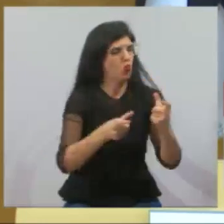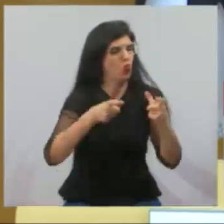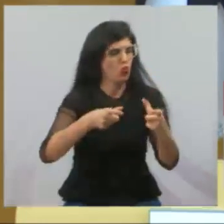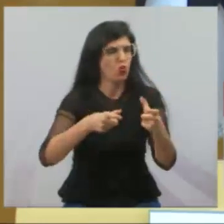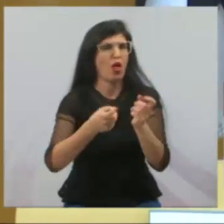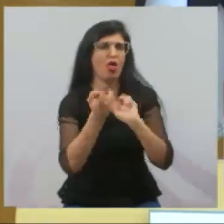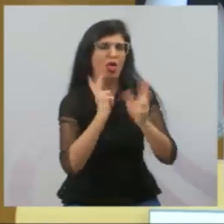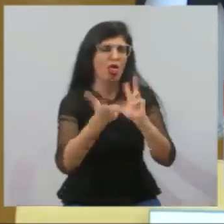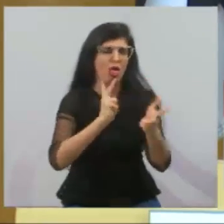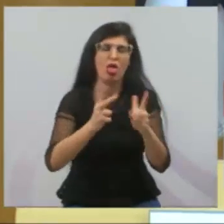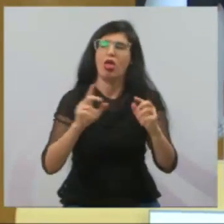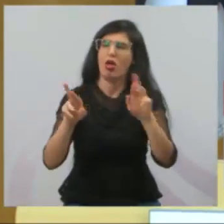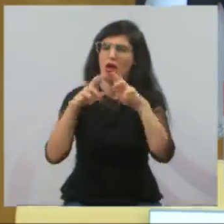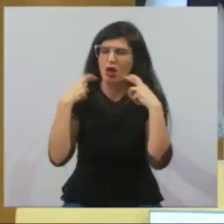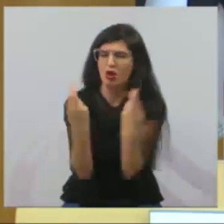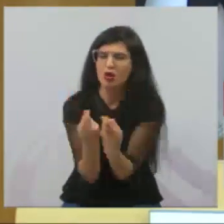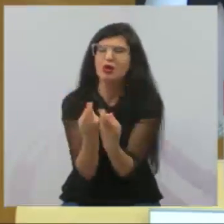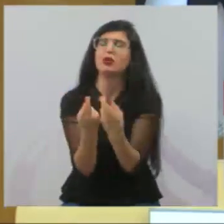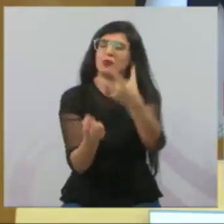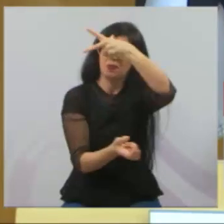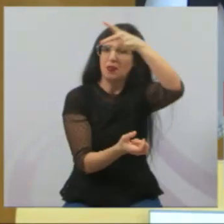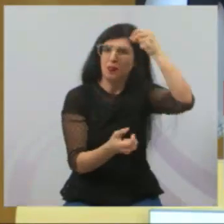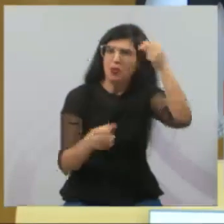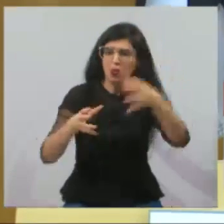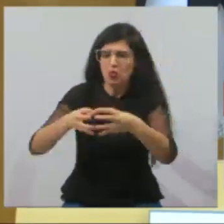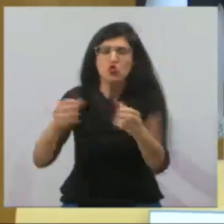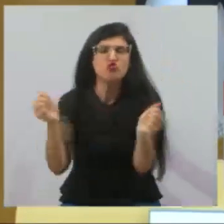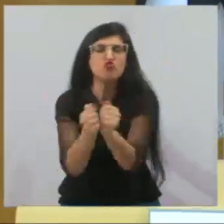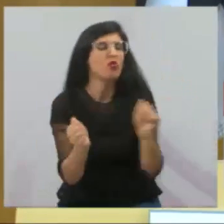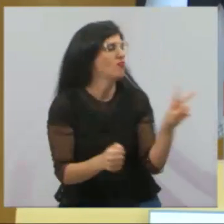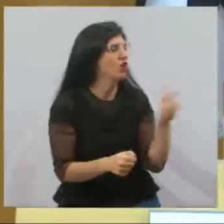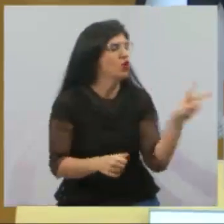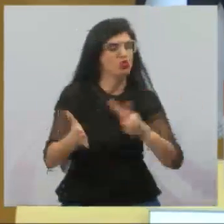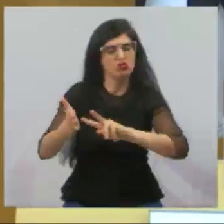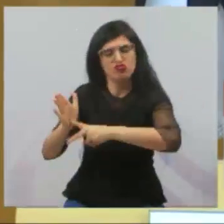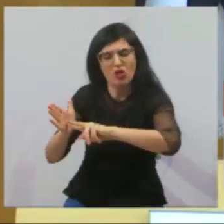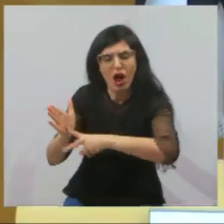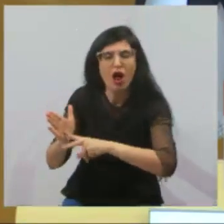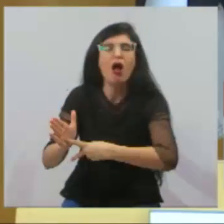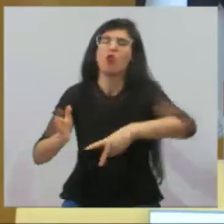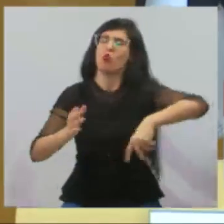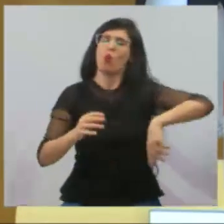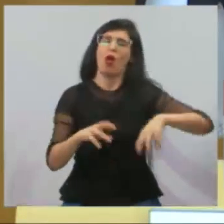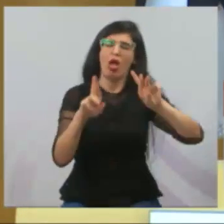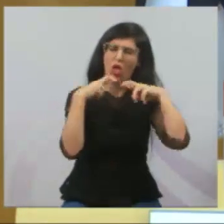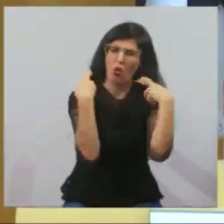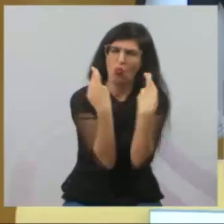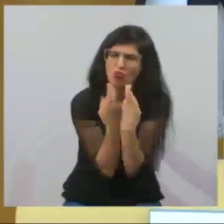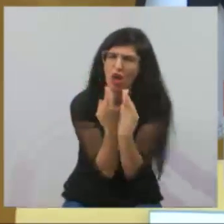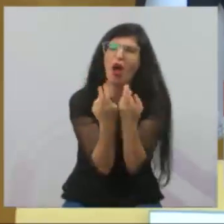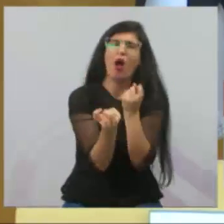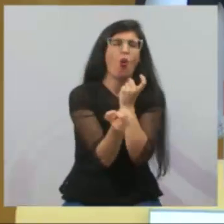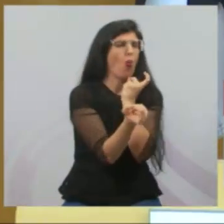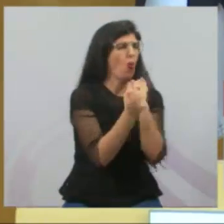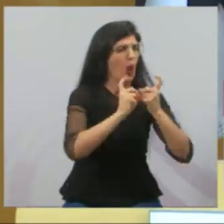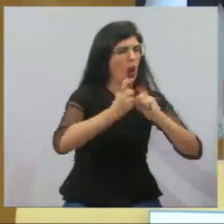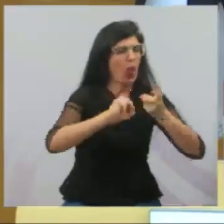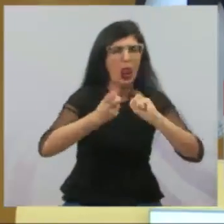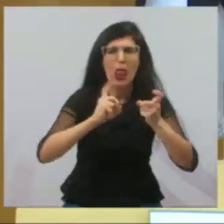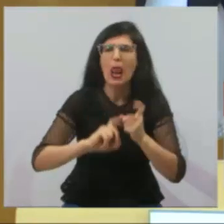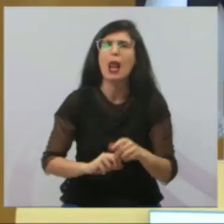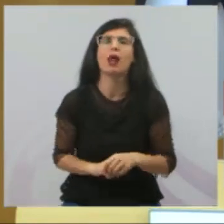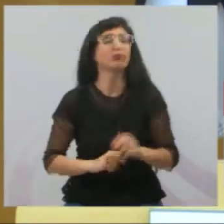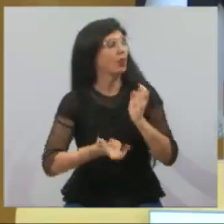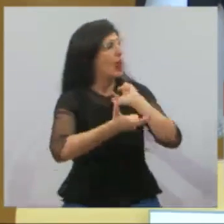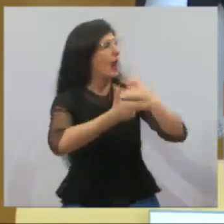com o Conselho Deliberativo do IPMJ, os vereadores estavam presentes, o sindicato, fizemos várias falas, né, em relação a